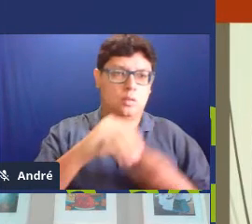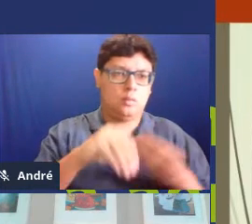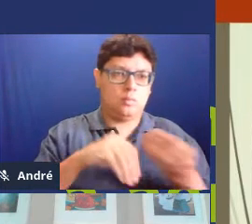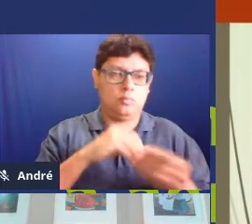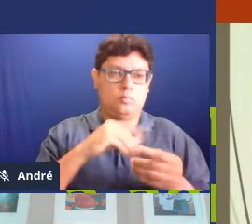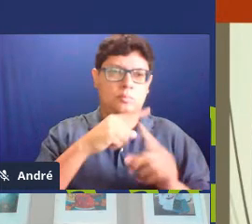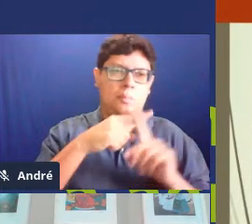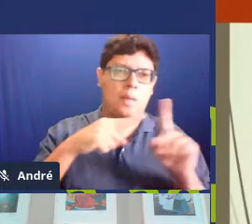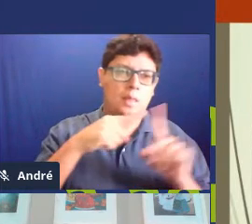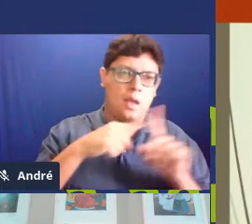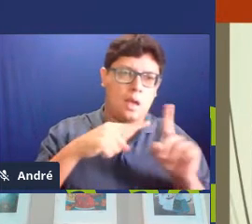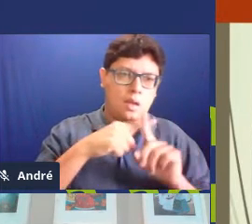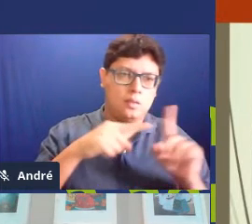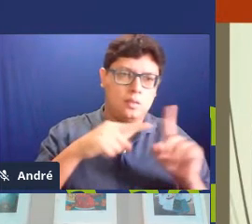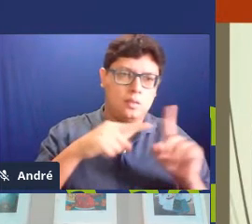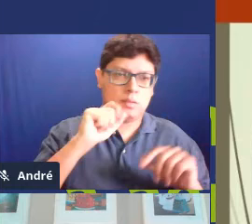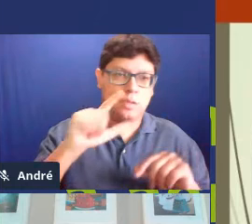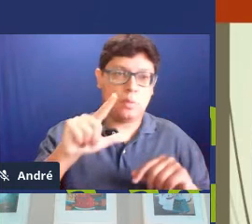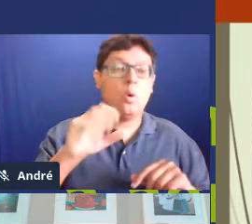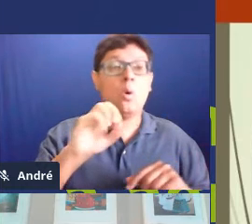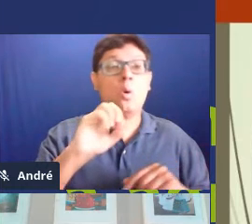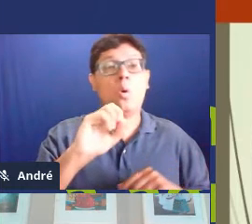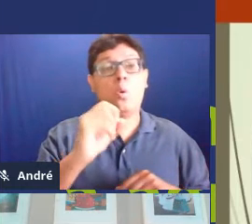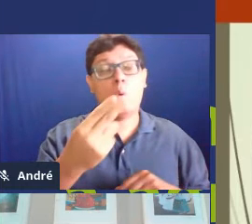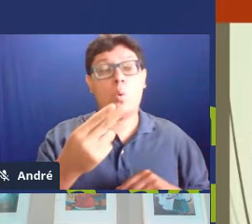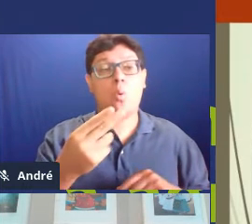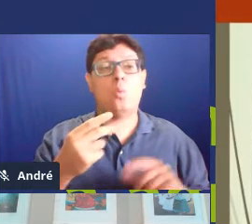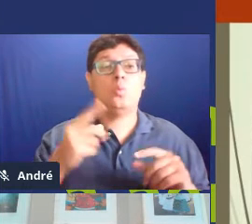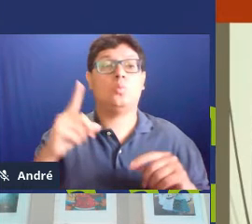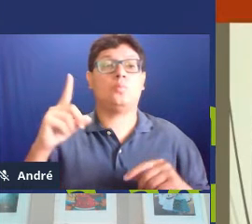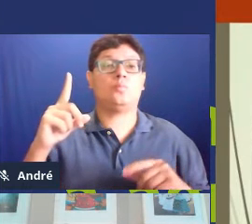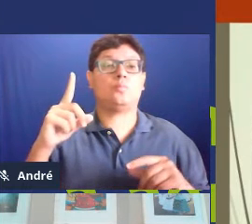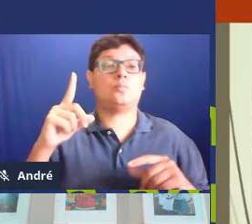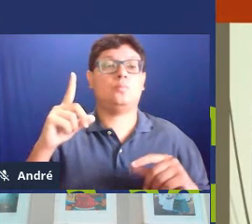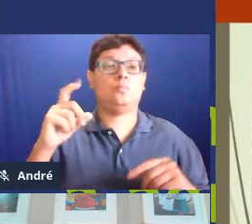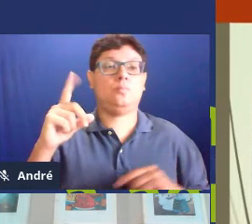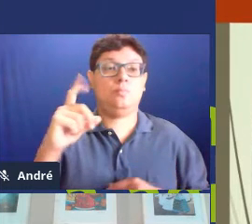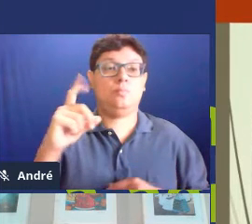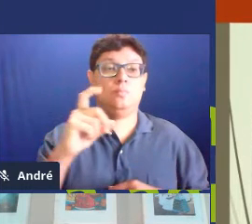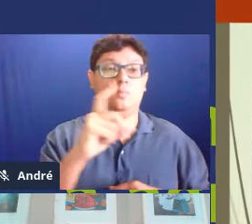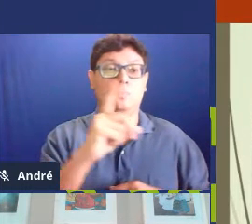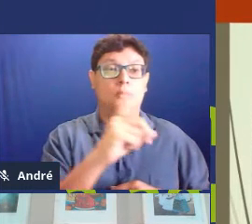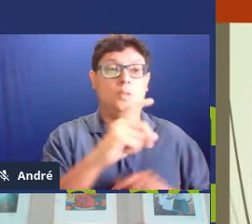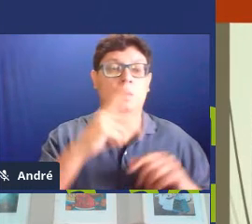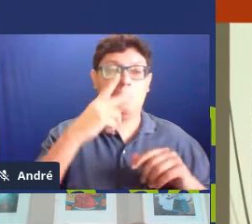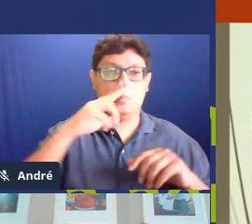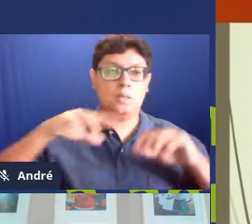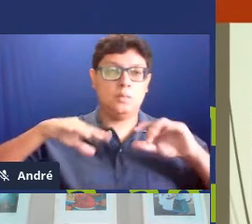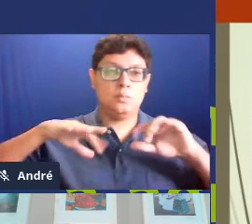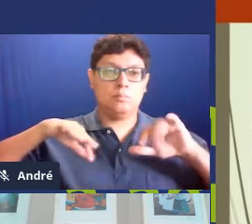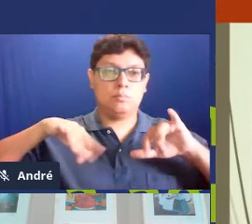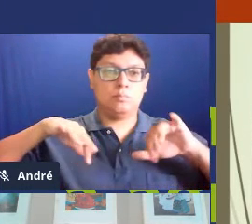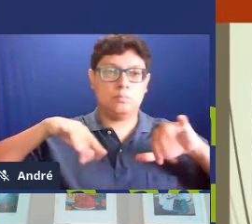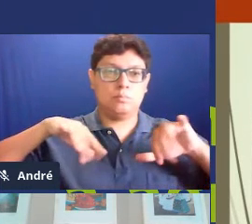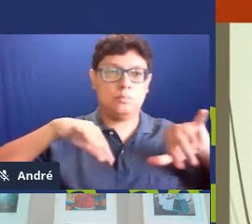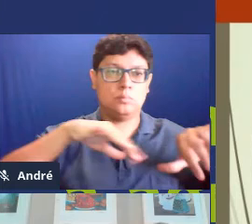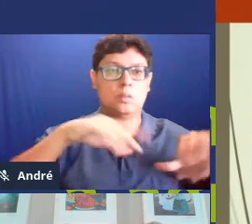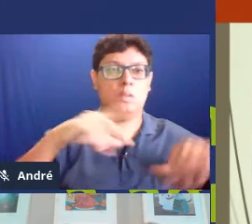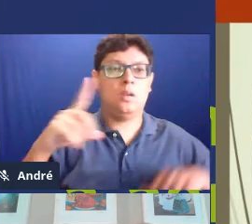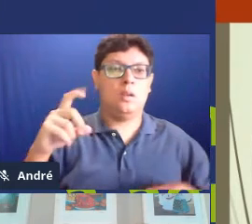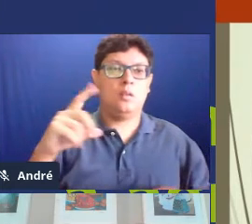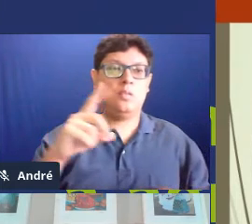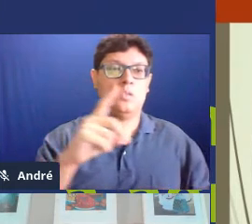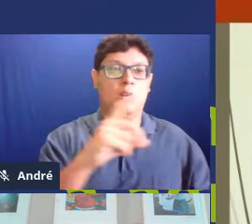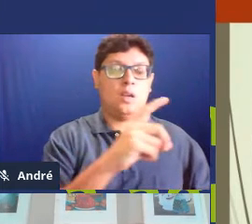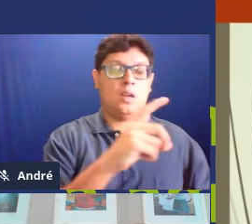faz a reprodução. Quando a larva nasce no estágio 1 e ela ainda estiver em água doce, não